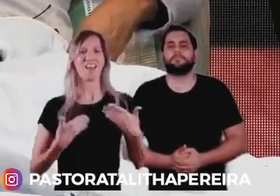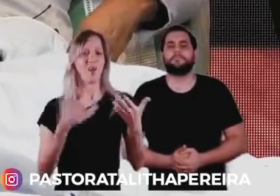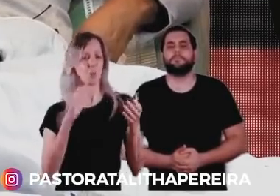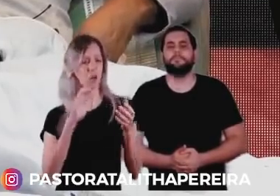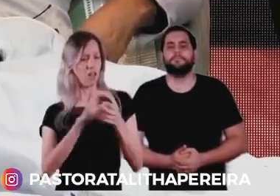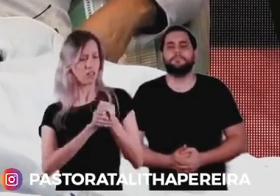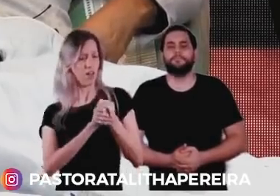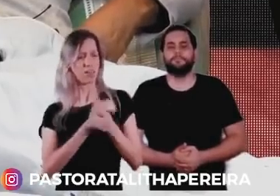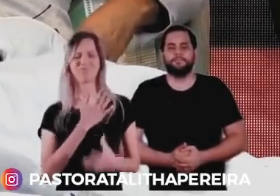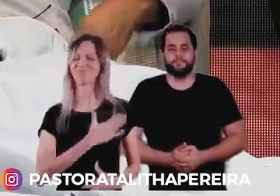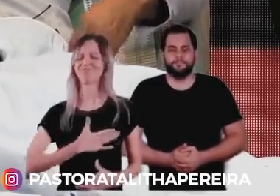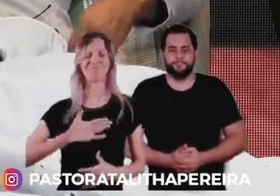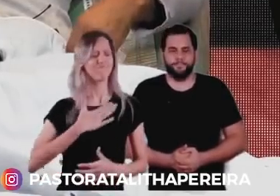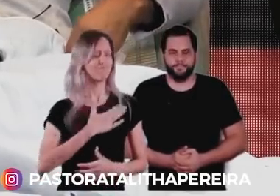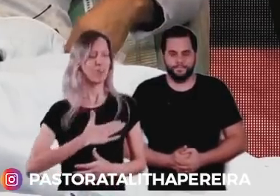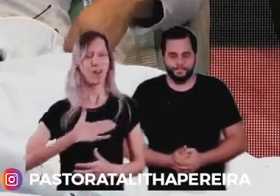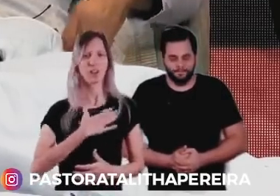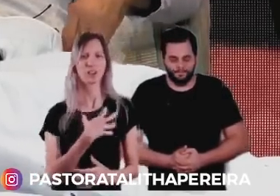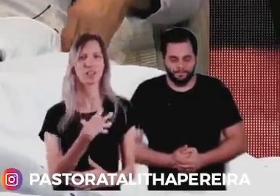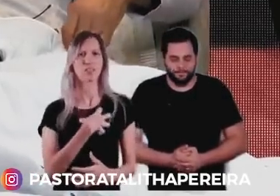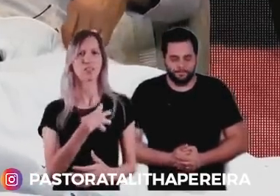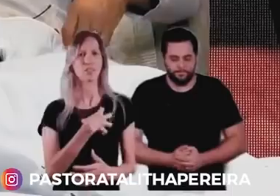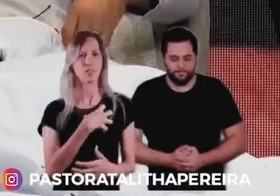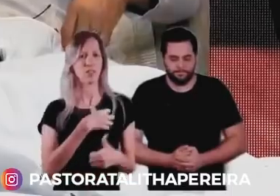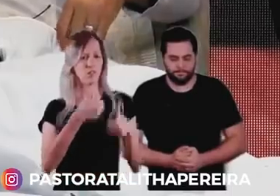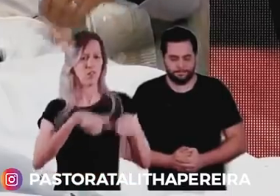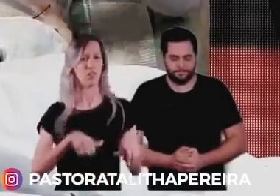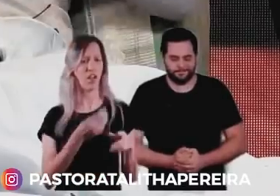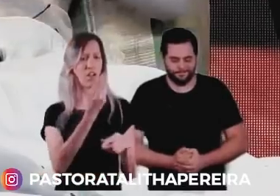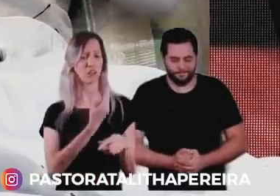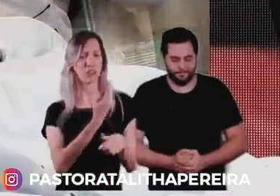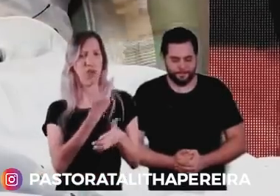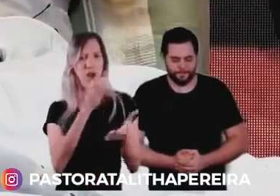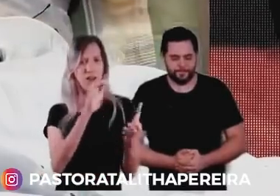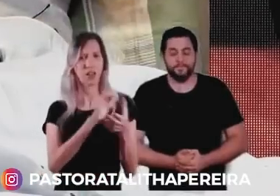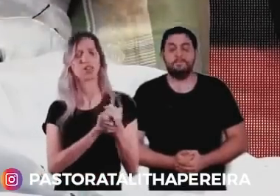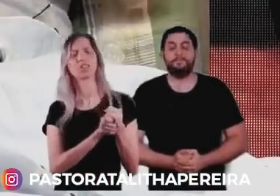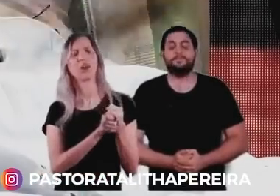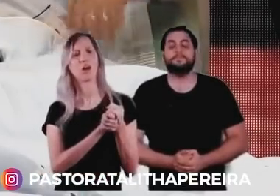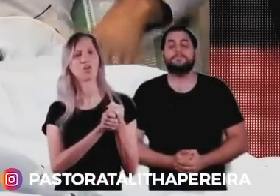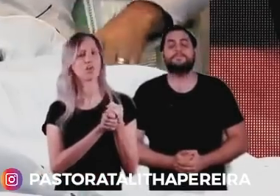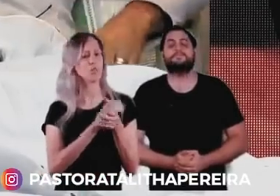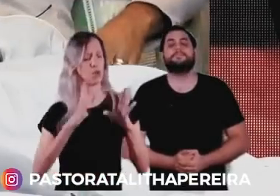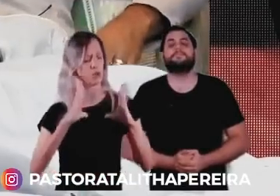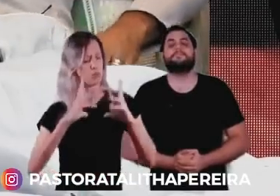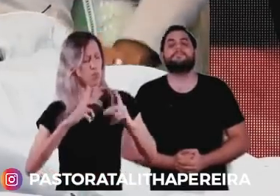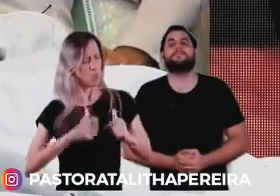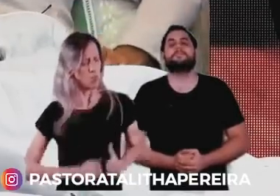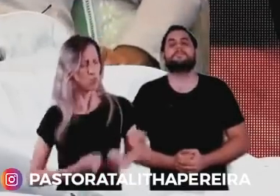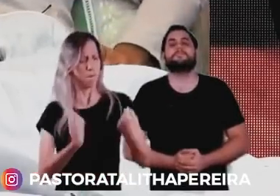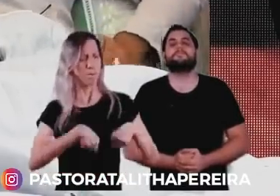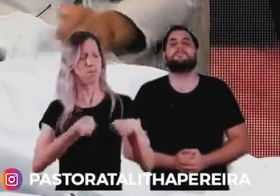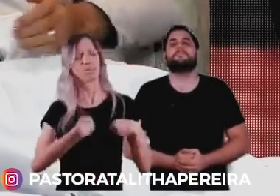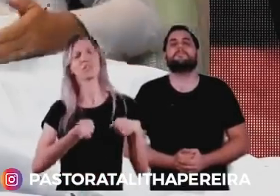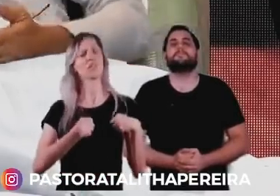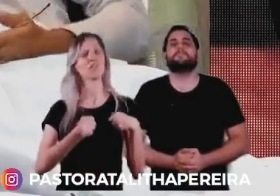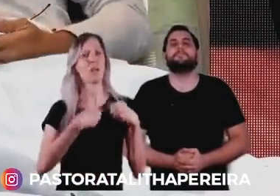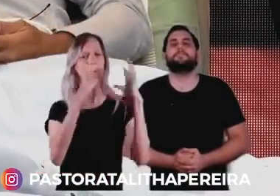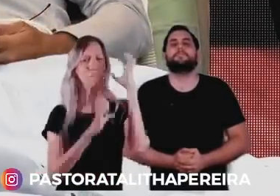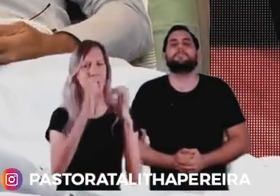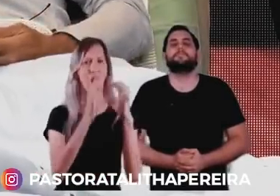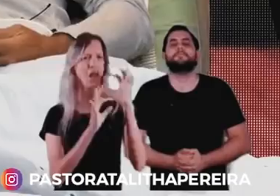dá prazer em você ficar. Então esse leito precisa ser um leito sem mancha, sem mácula, sem incha,